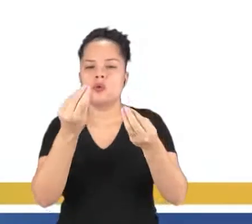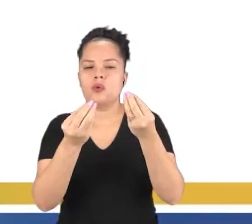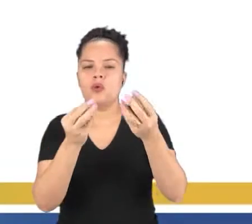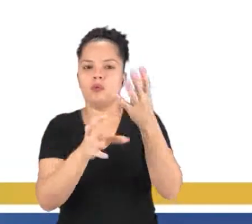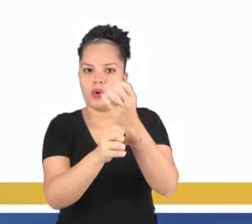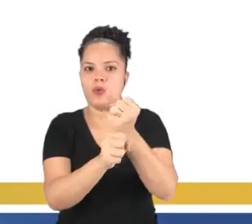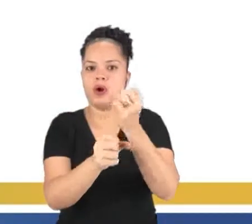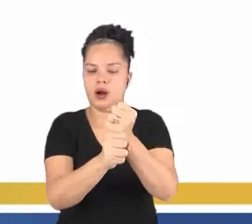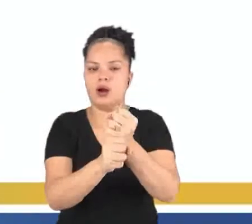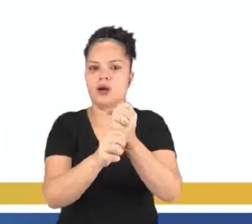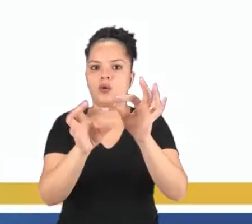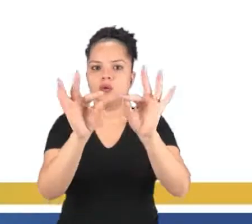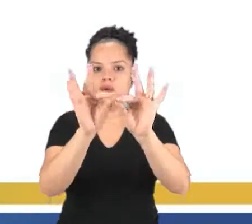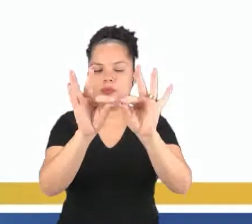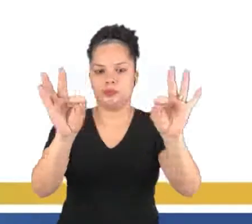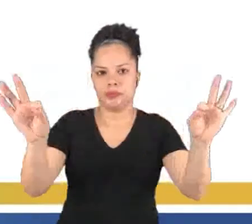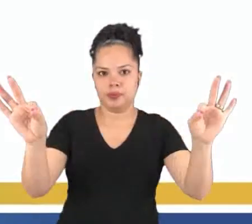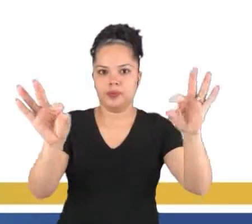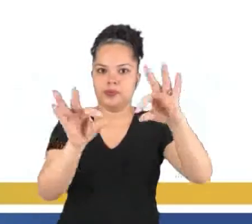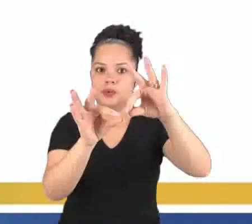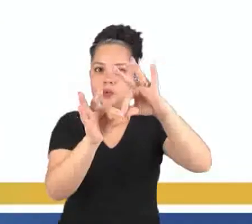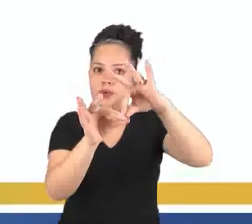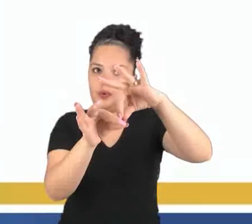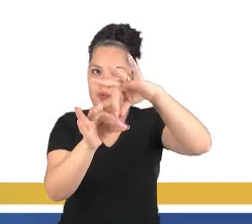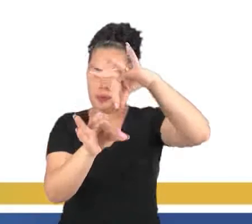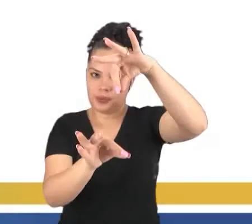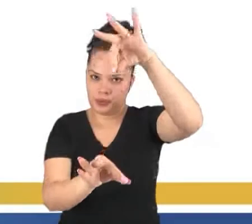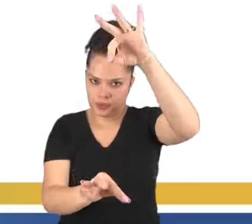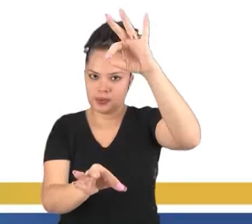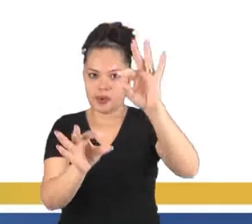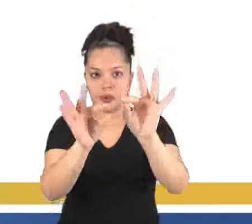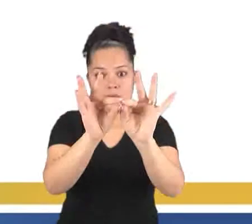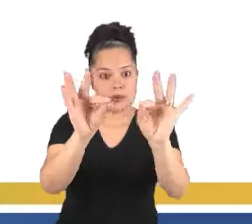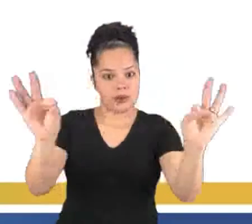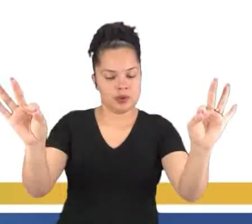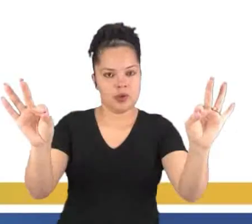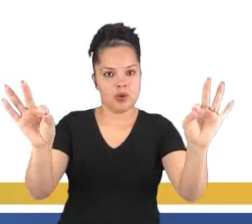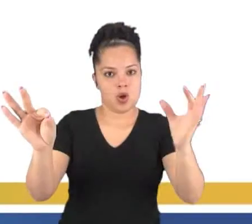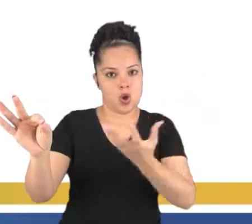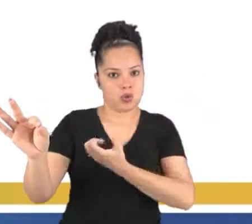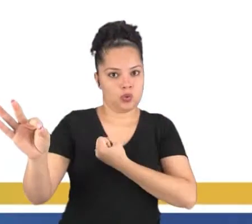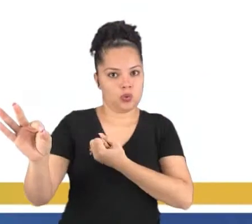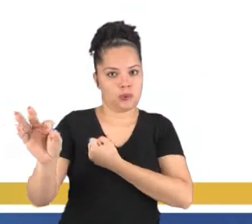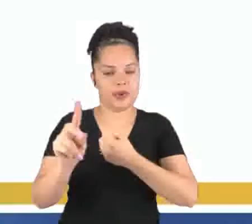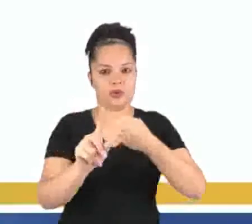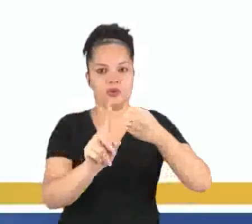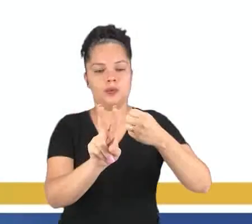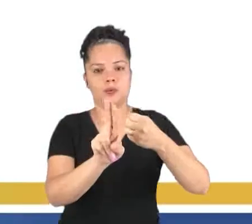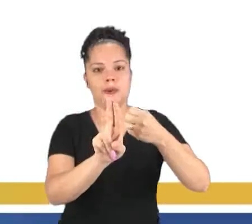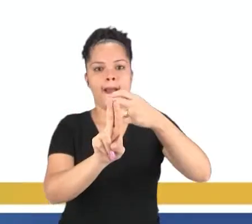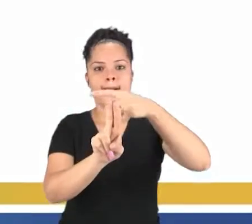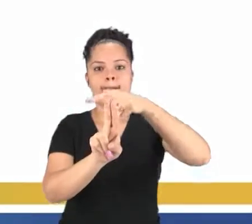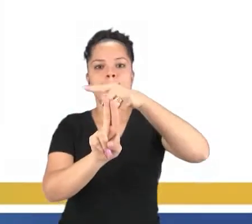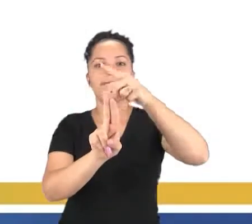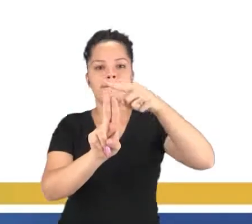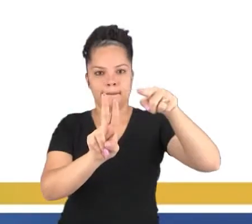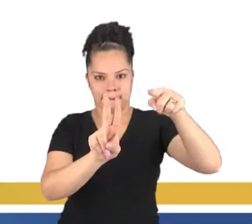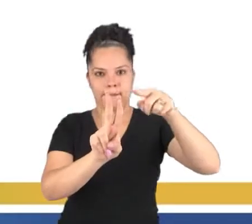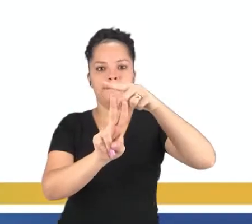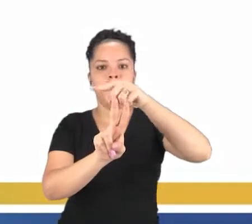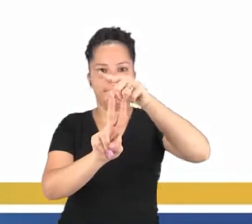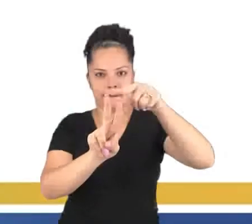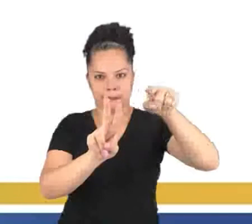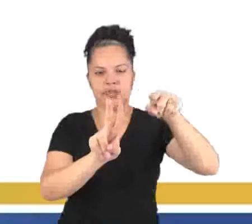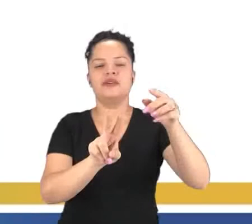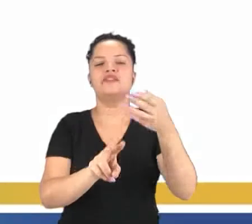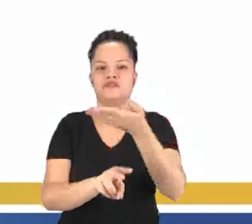do comprimento de sua circunferência pelo seu diâmetro é um número racional chamado de π. Nós já vimos o número π, né, nas aulas de